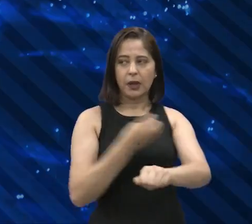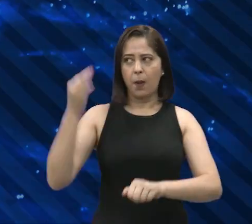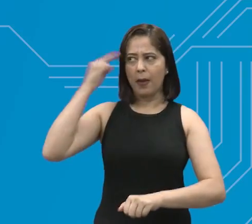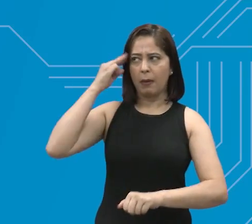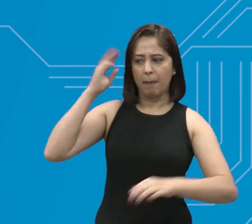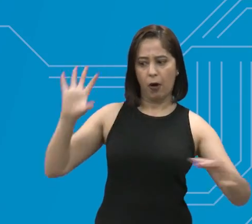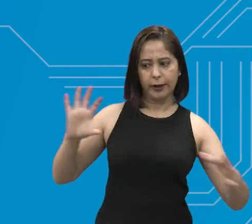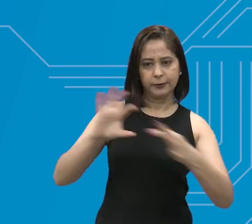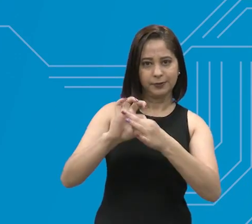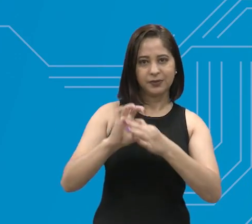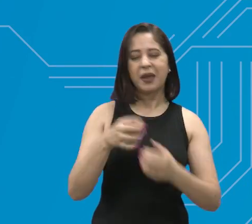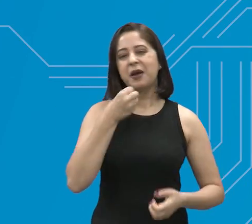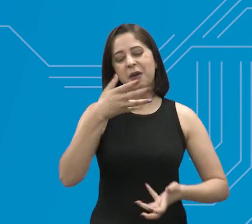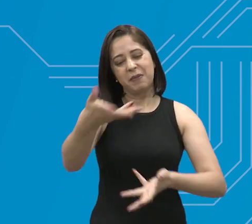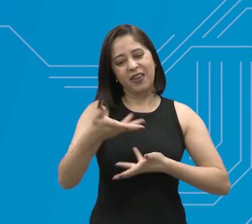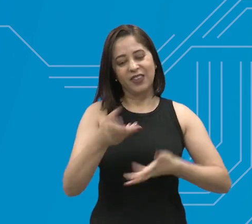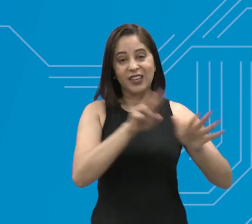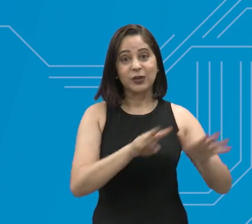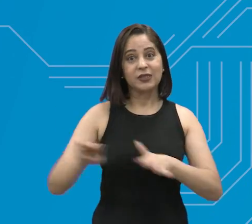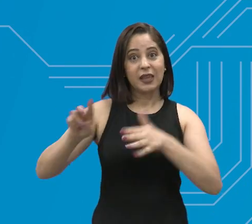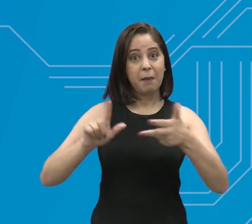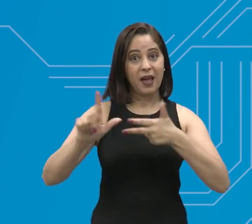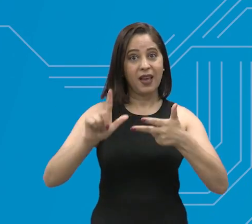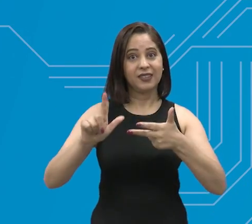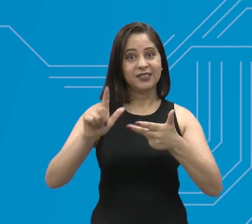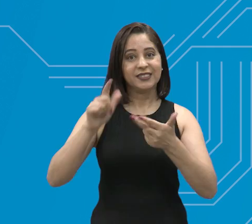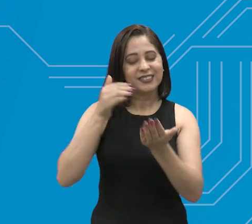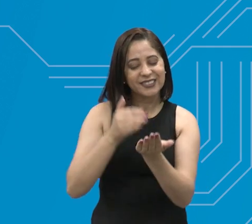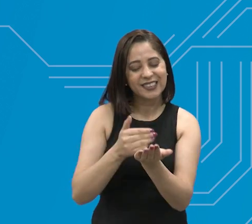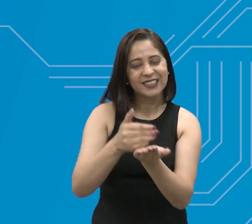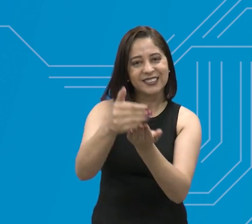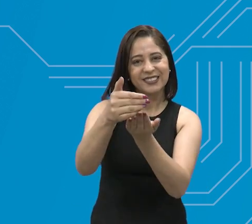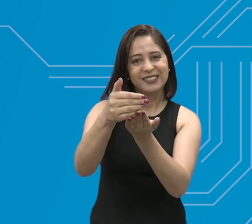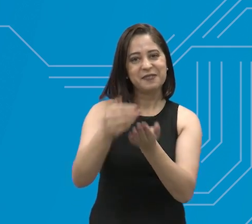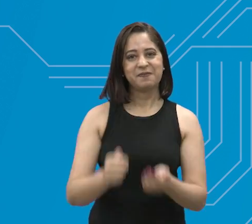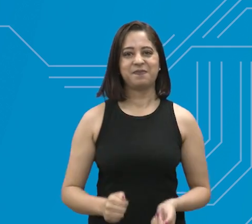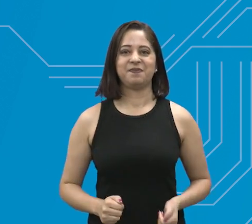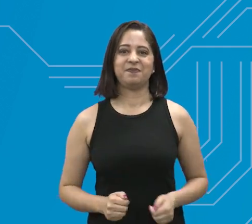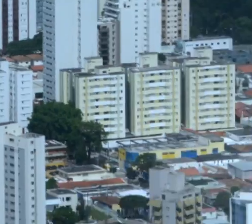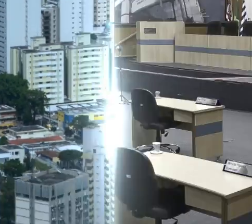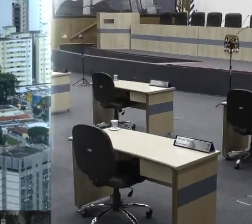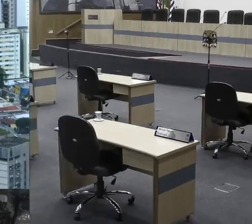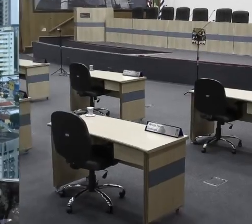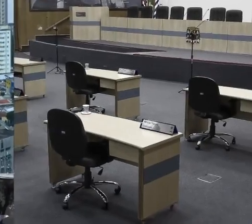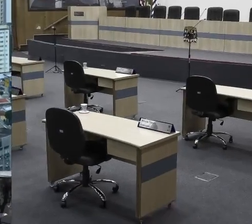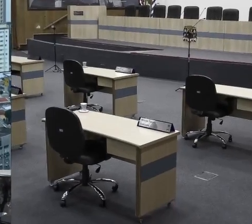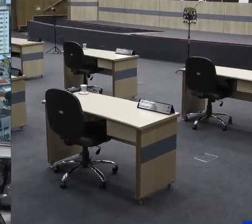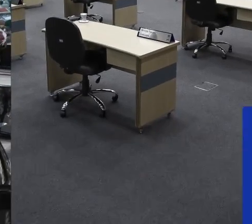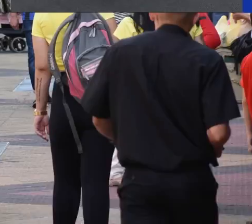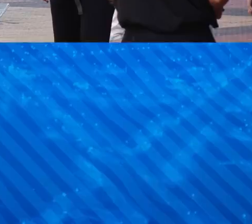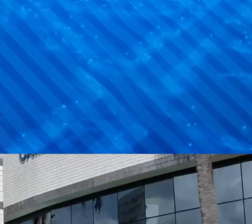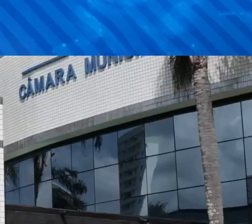memória. Seja muito bem-vindo, o Semana Legislativa está no ar.